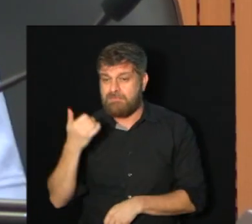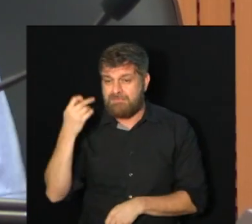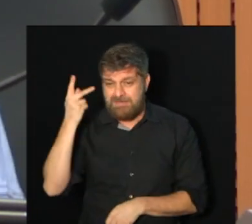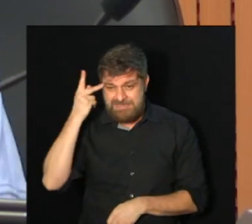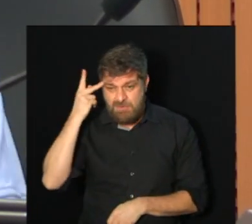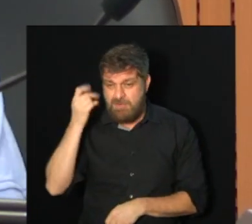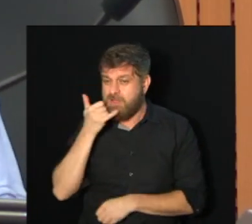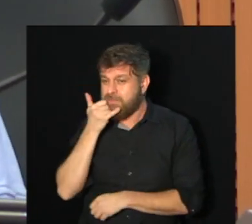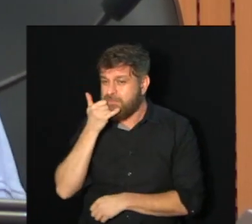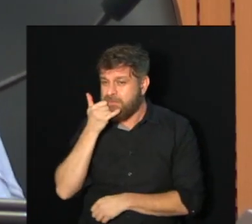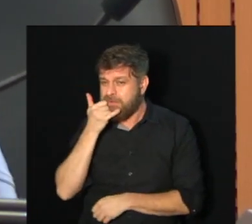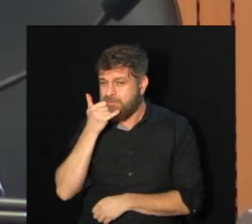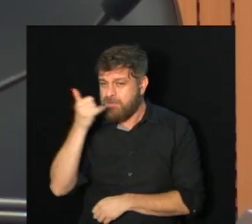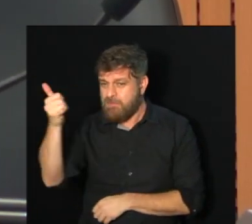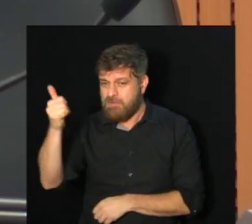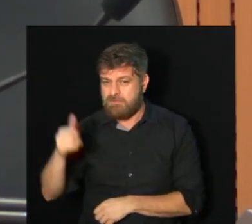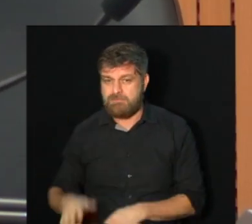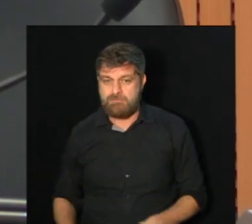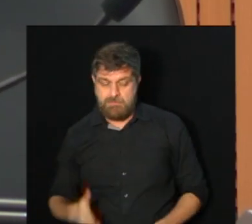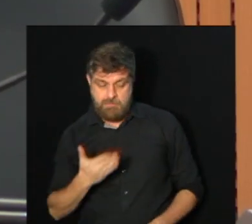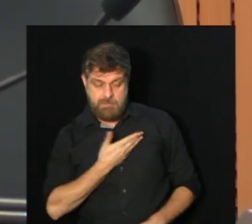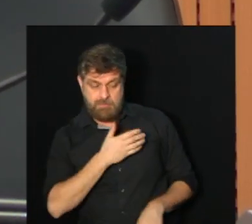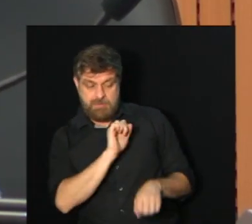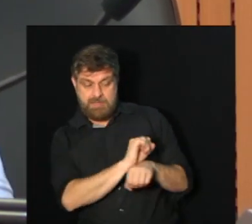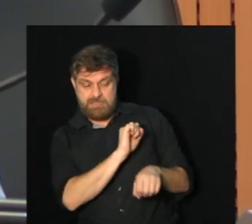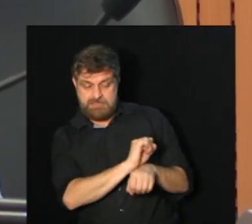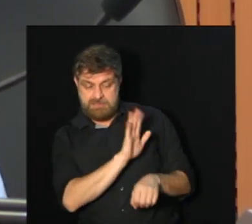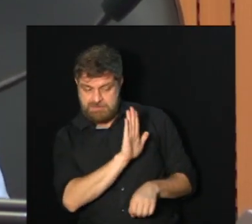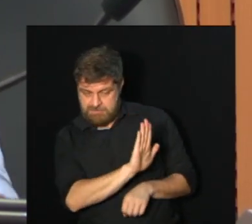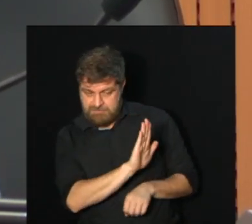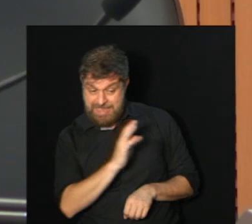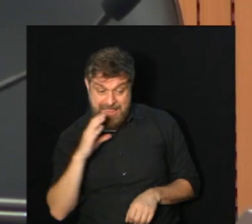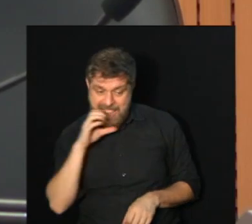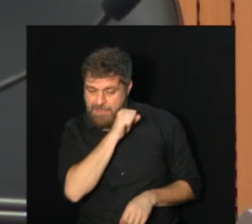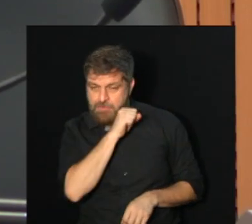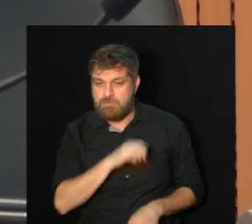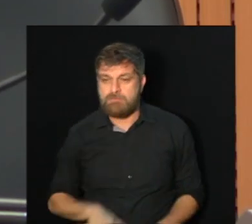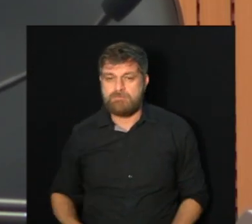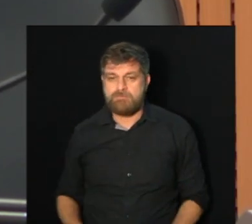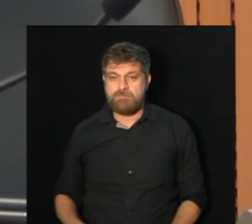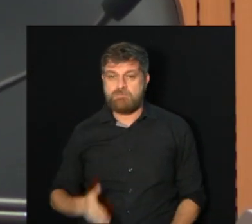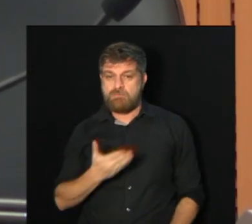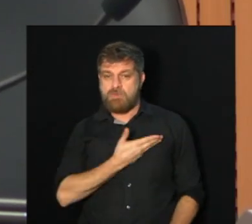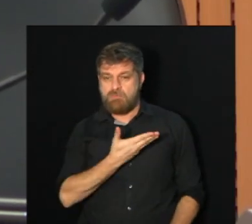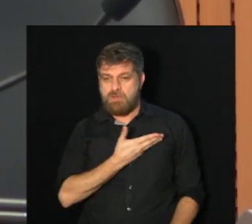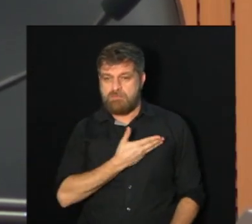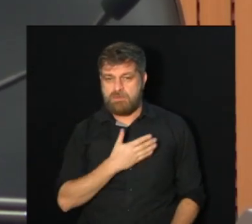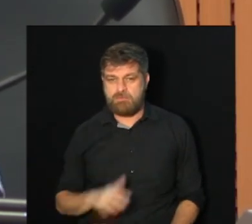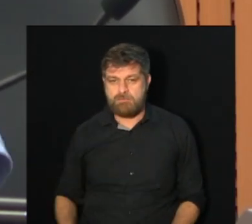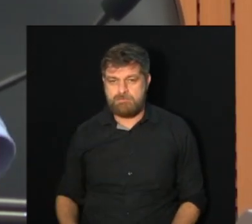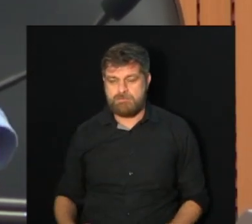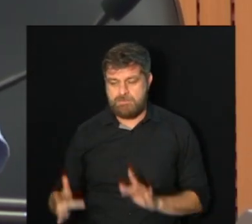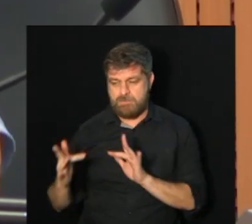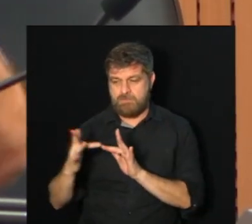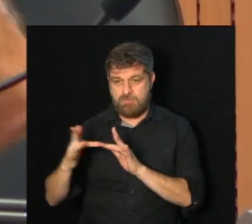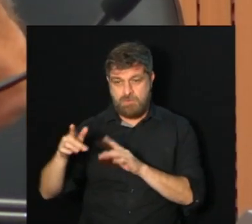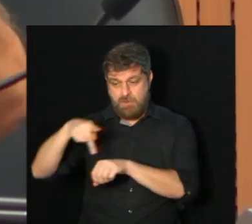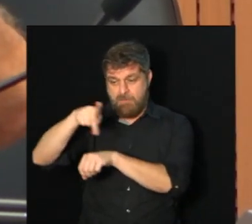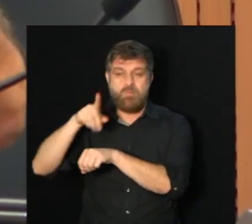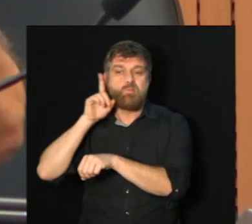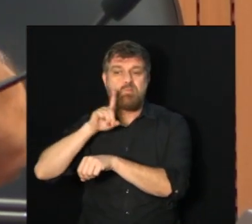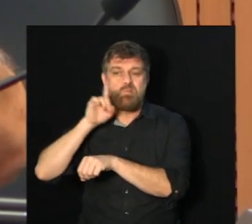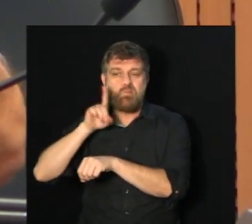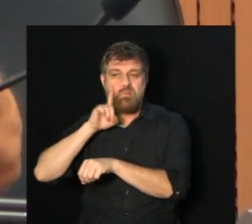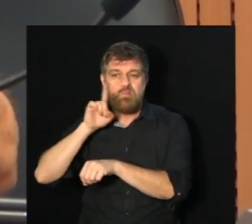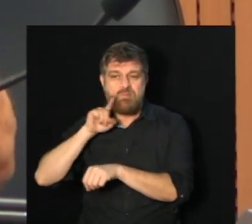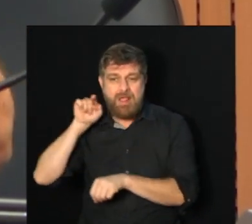para esse nosso amigo, ele falou, aguarda o telefone daqui a pouco. O que ele fez? Contactou um americano que morava